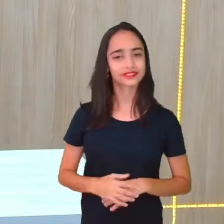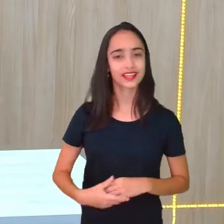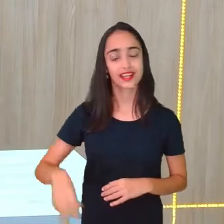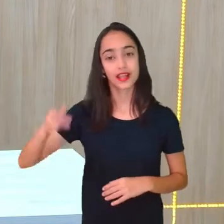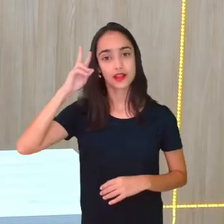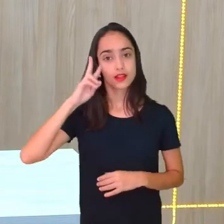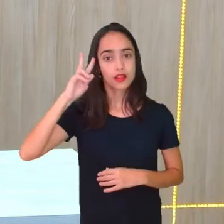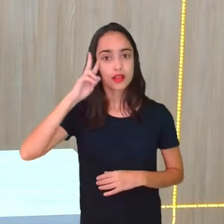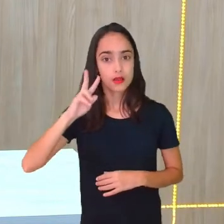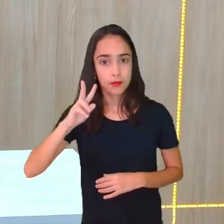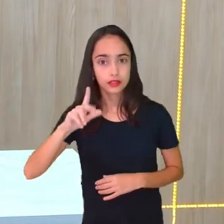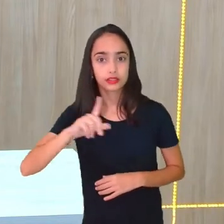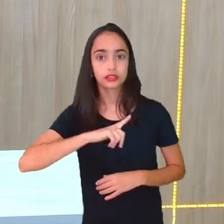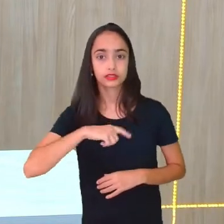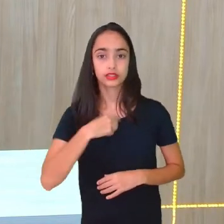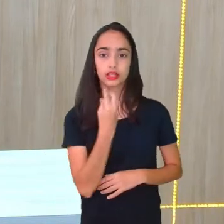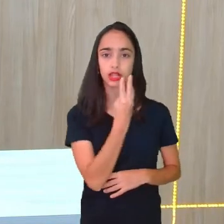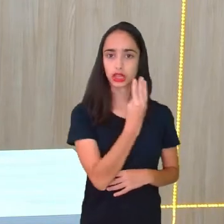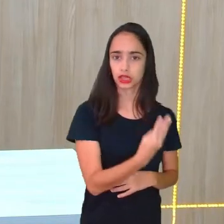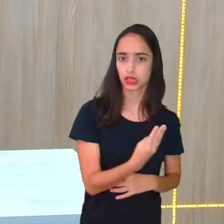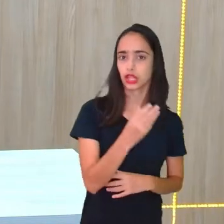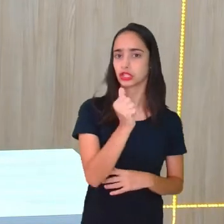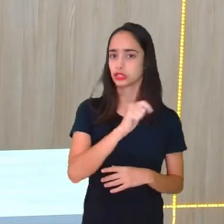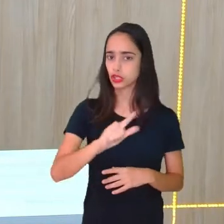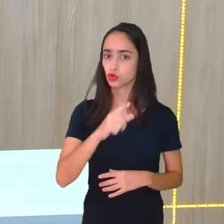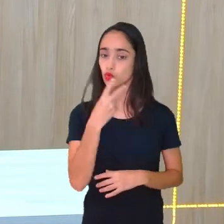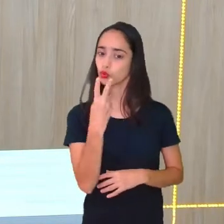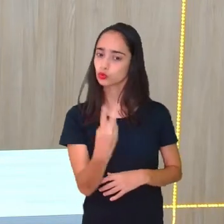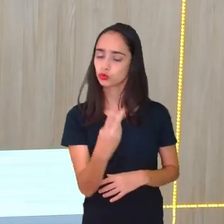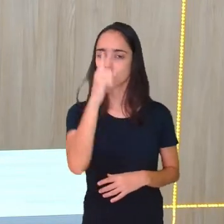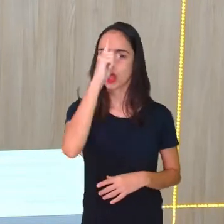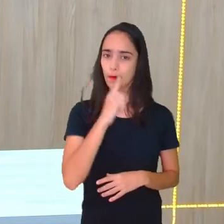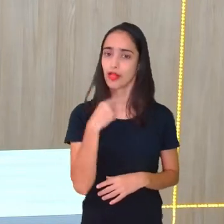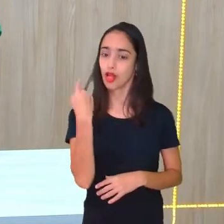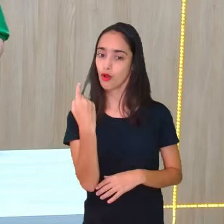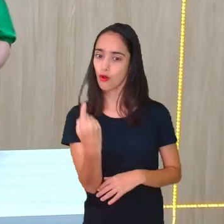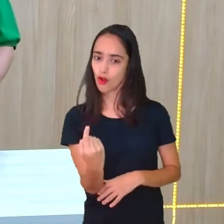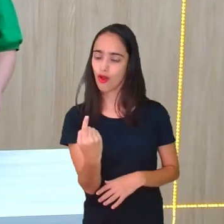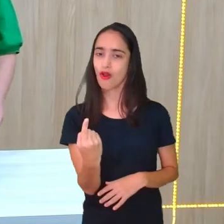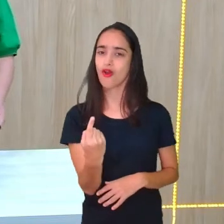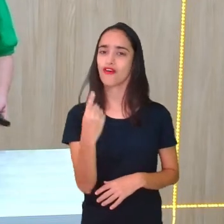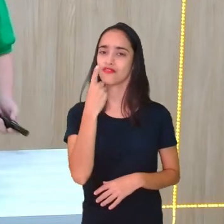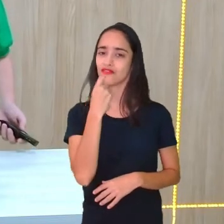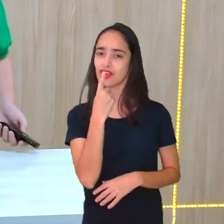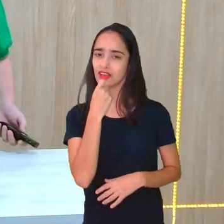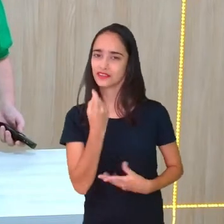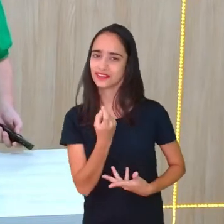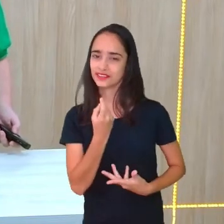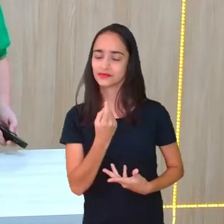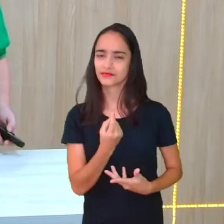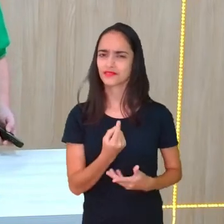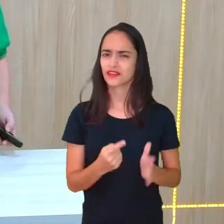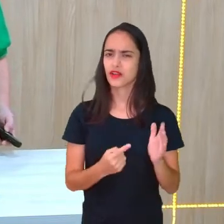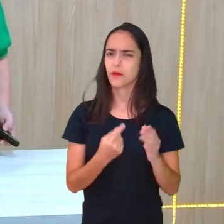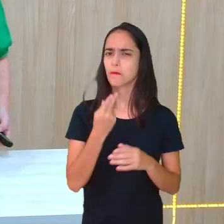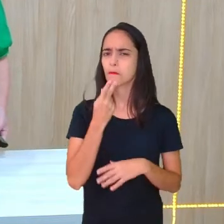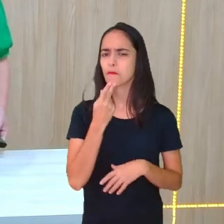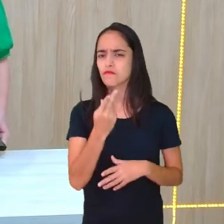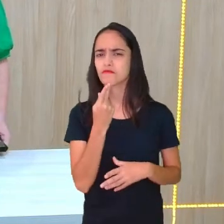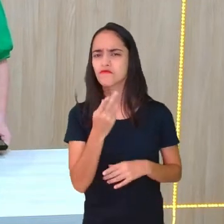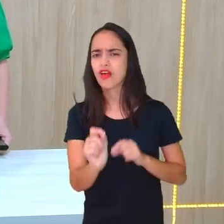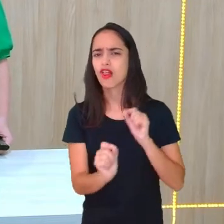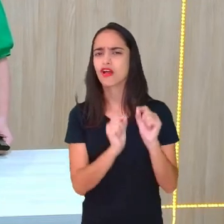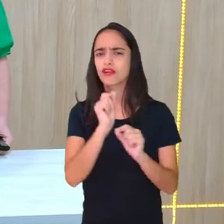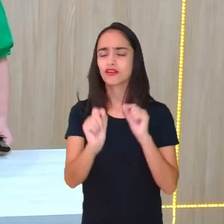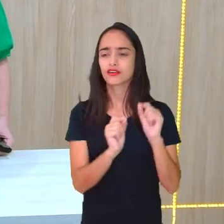tenho três azuis, duas amarelas e uma vermelha. Essa bolinha vermelha me diz que é possível,